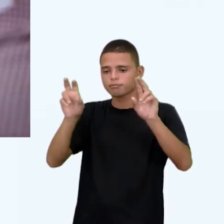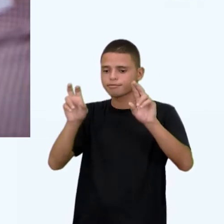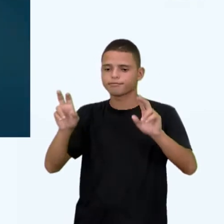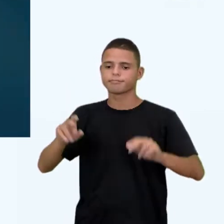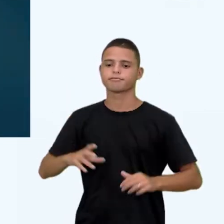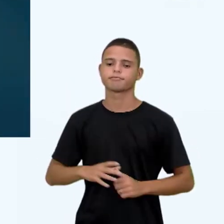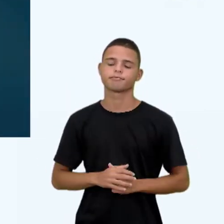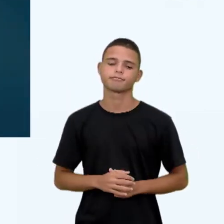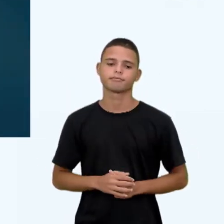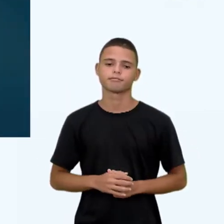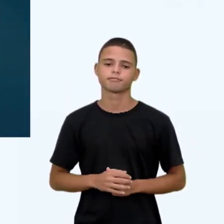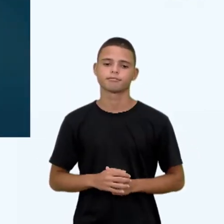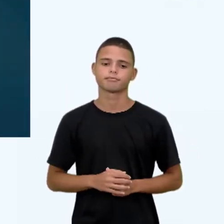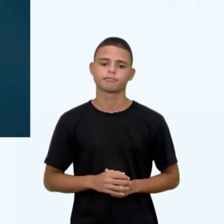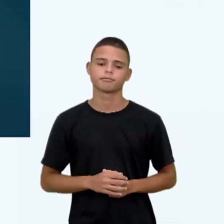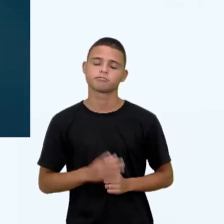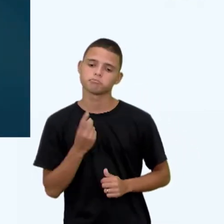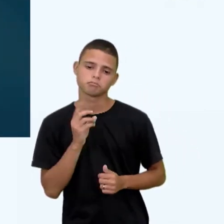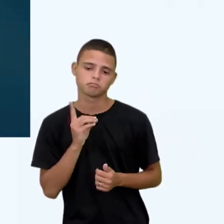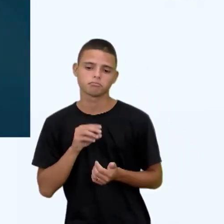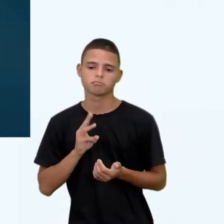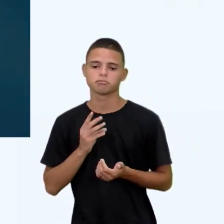dimensões.